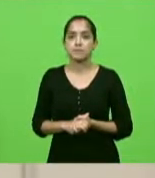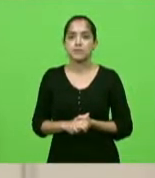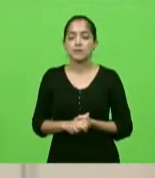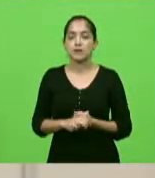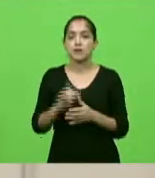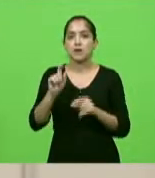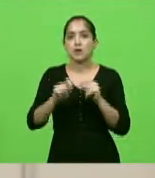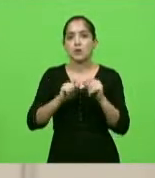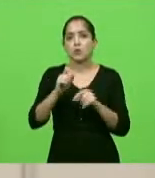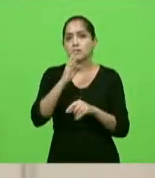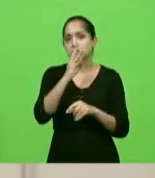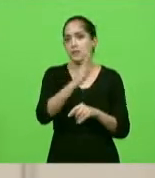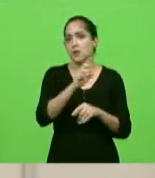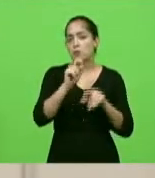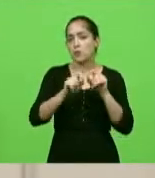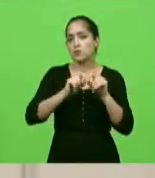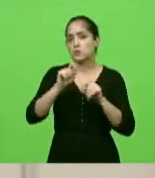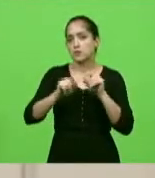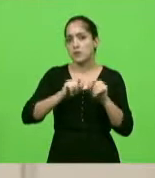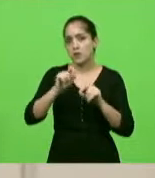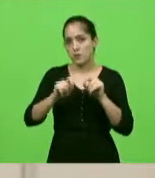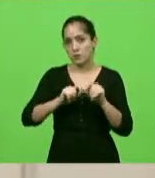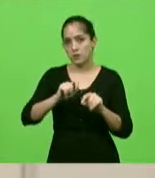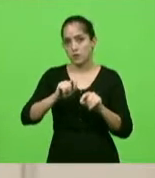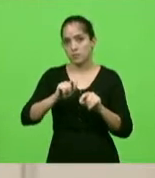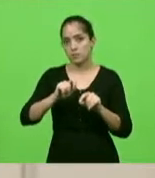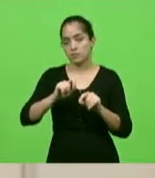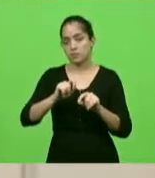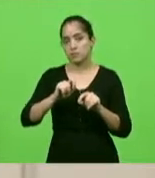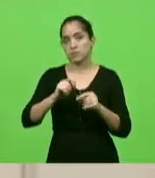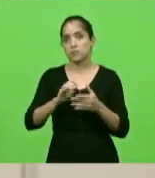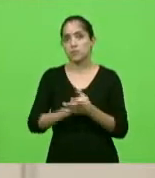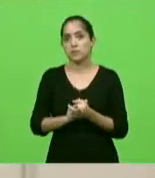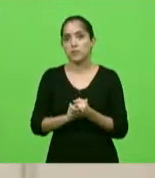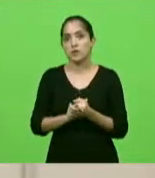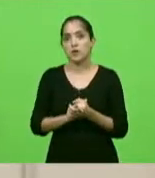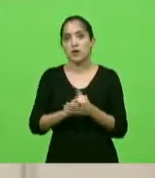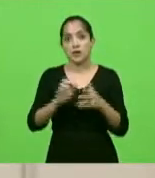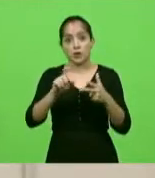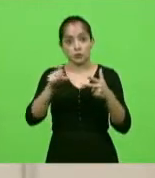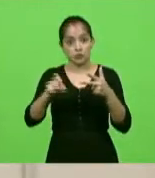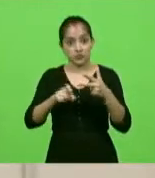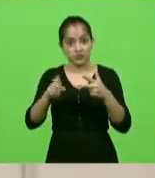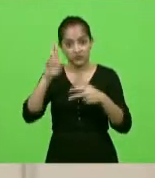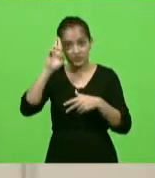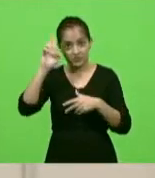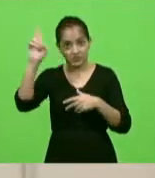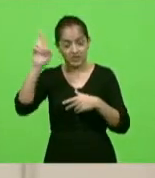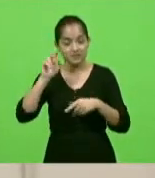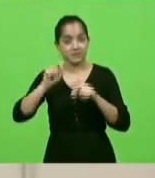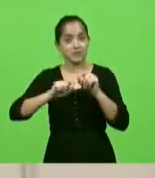o que se imputa, o que se acusa ao chefe do Poder Executivo é a